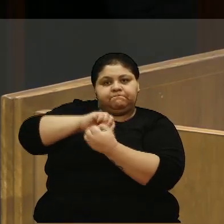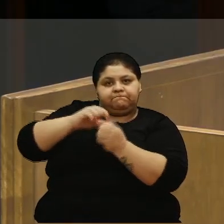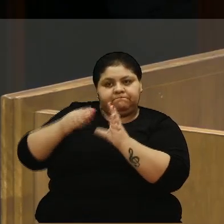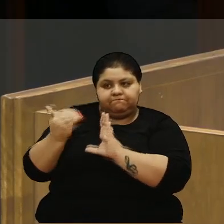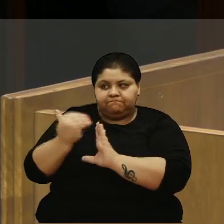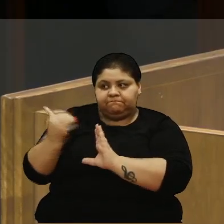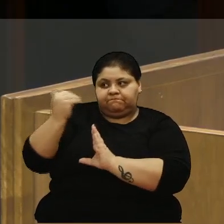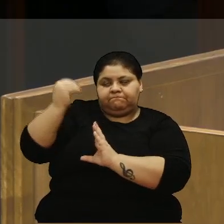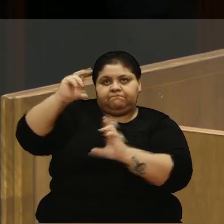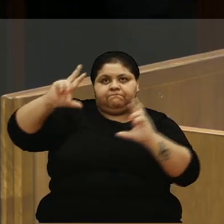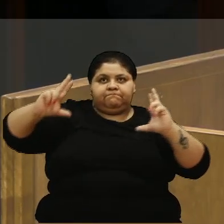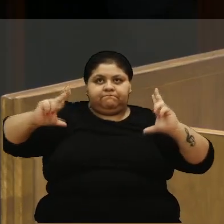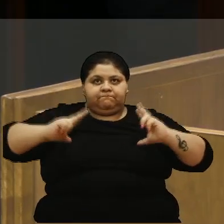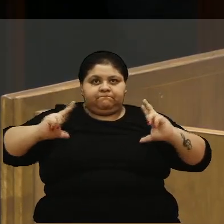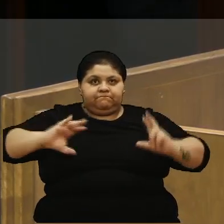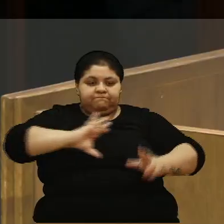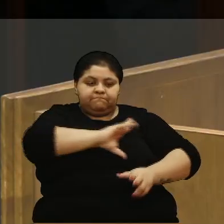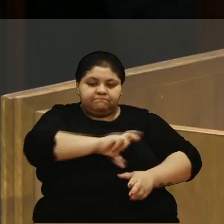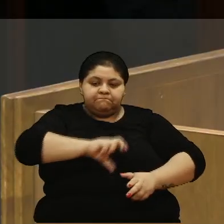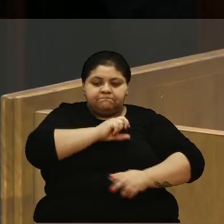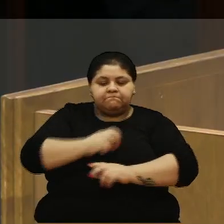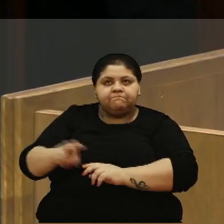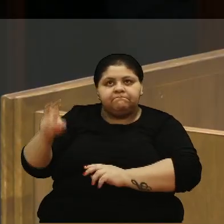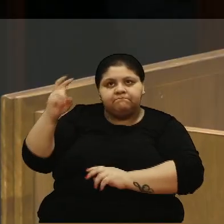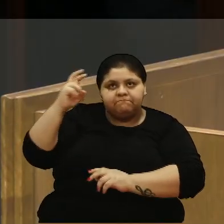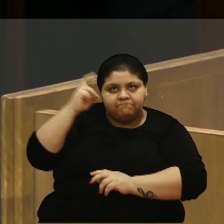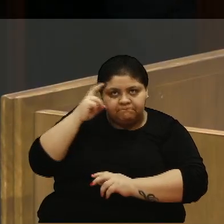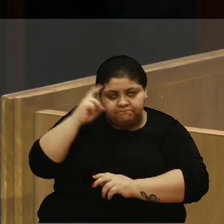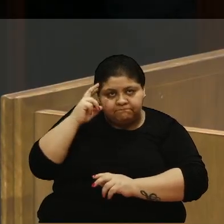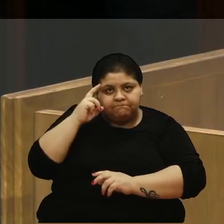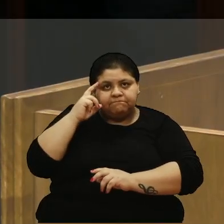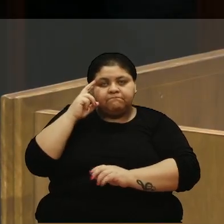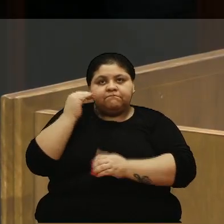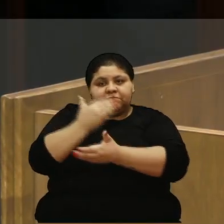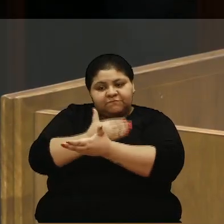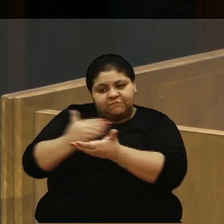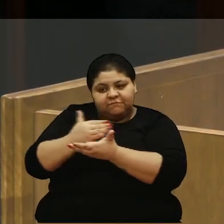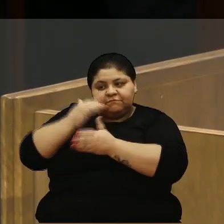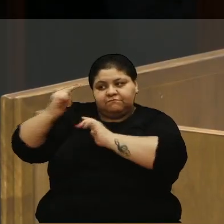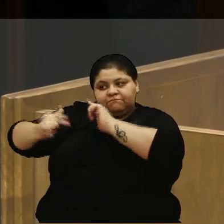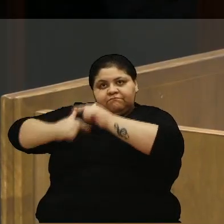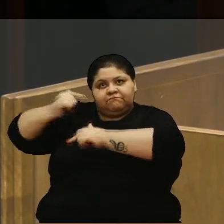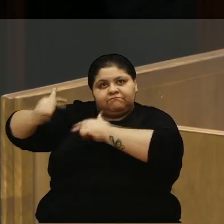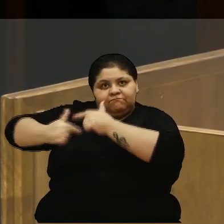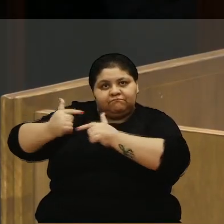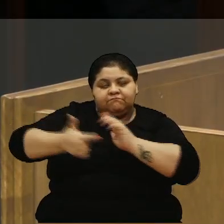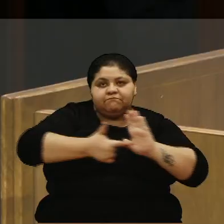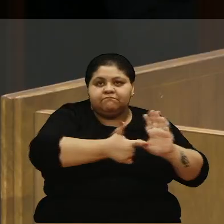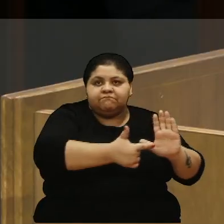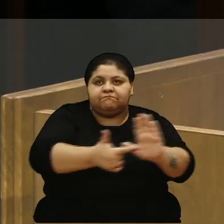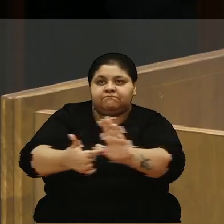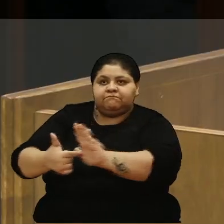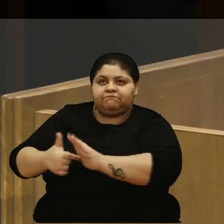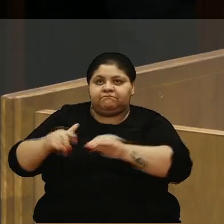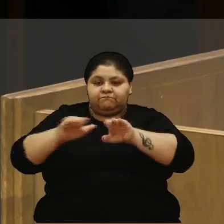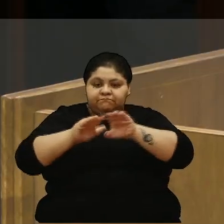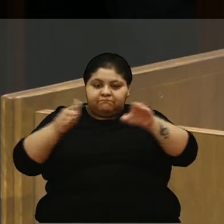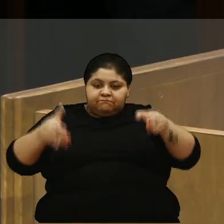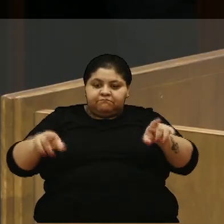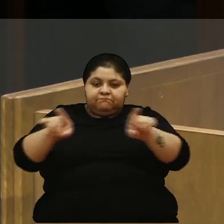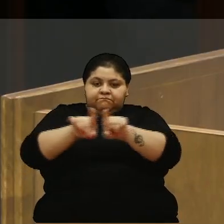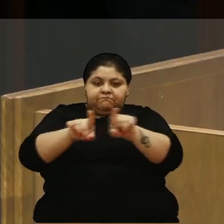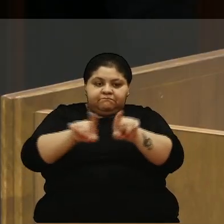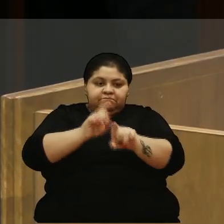crescimento pessoal e amor pela cultura. Os frutos dessa trajetória são visíveis nos palcos e ainda mais